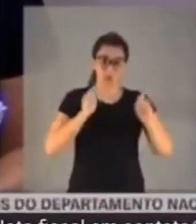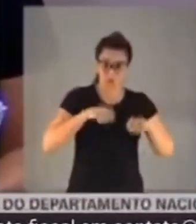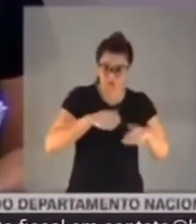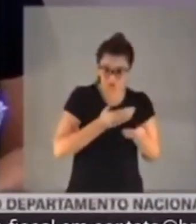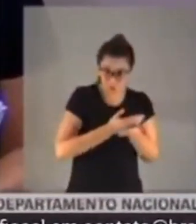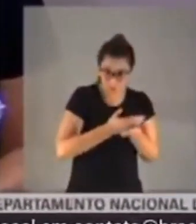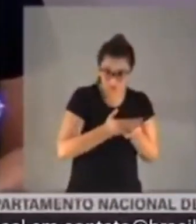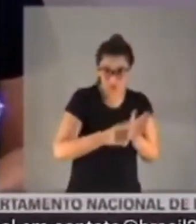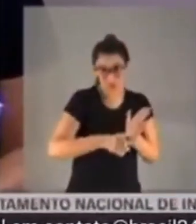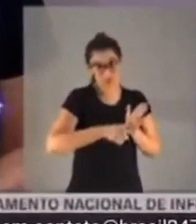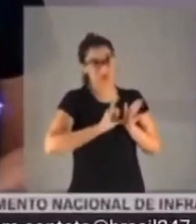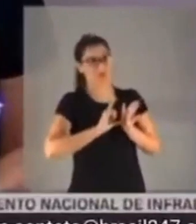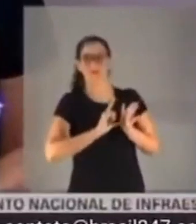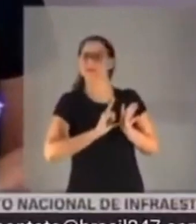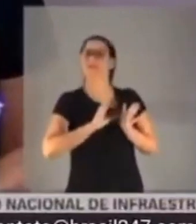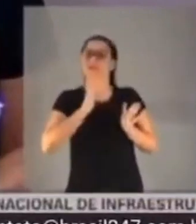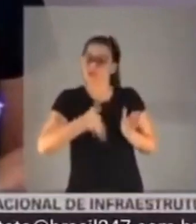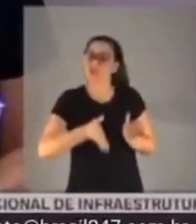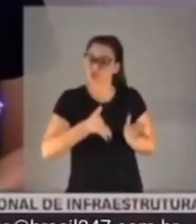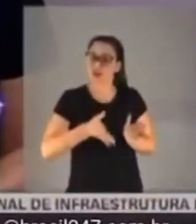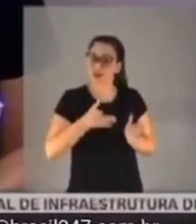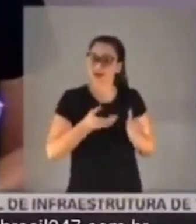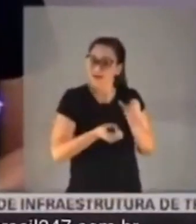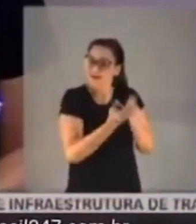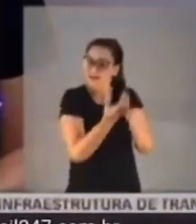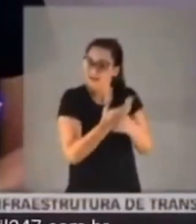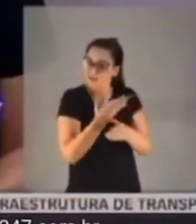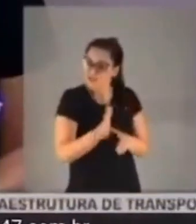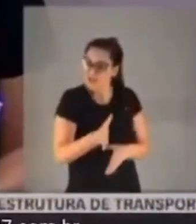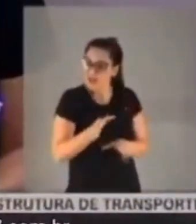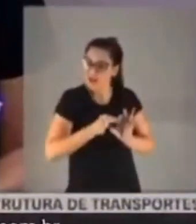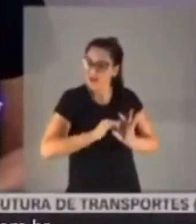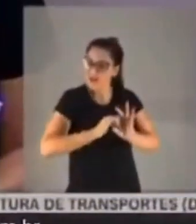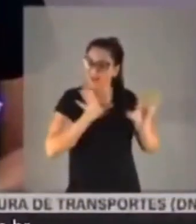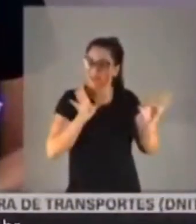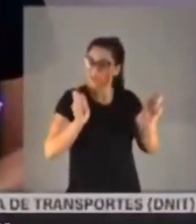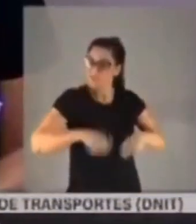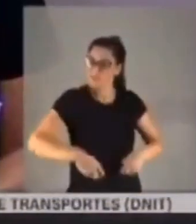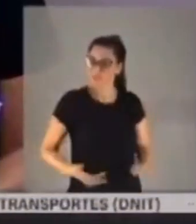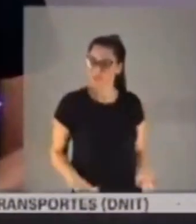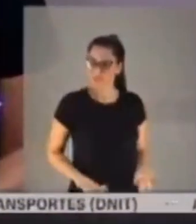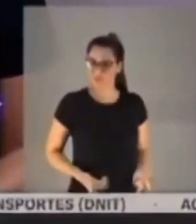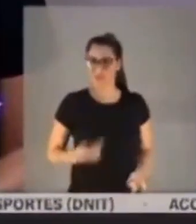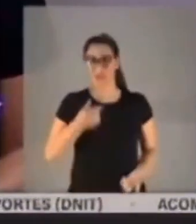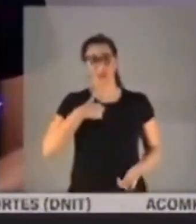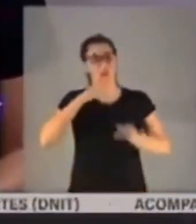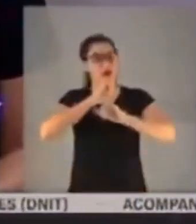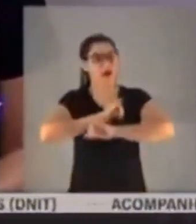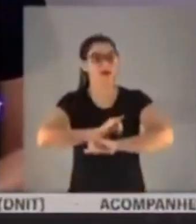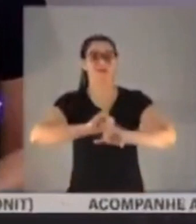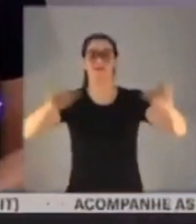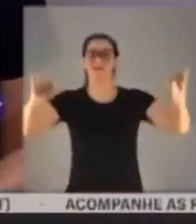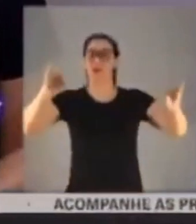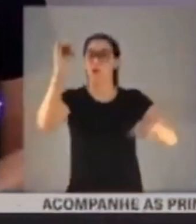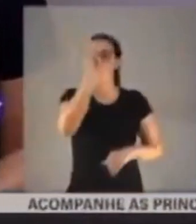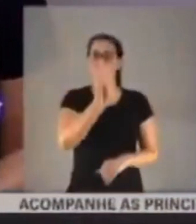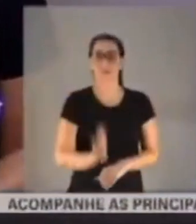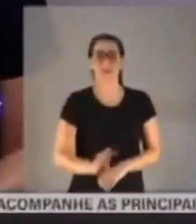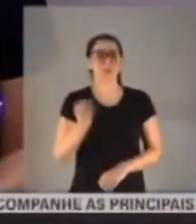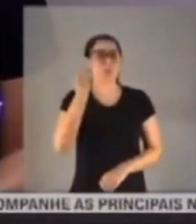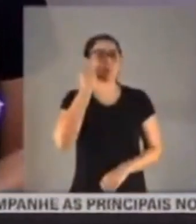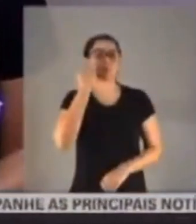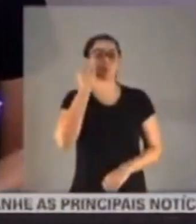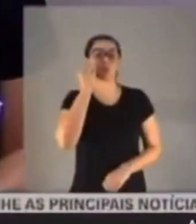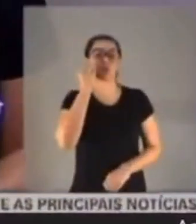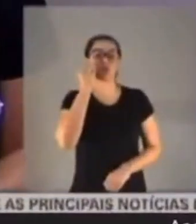antes do que começou? Nós já tínhamos as doses, estavam disponíveis. E eu muitas vezes declarei de público que o Brasil poderia ser